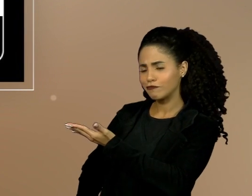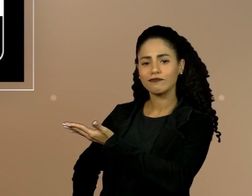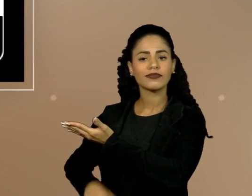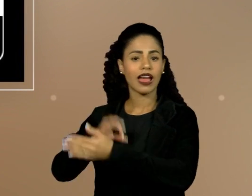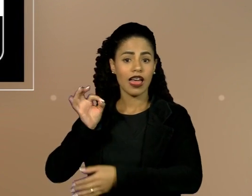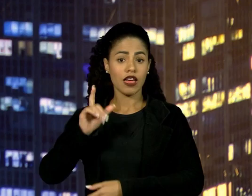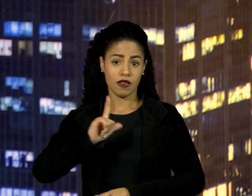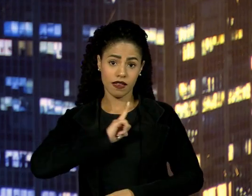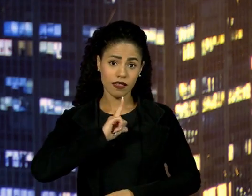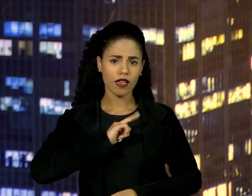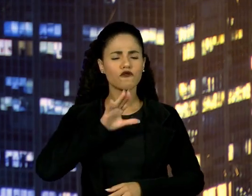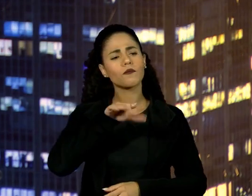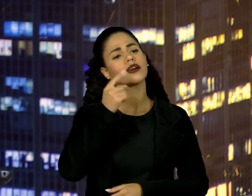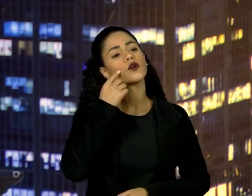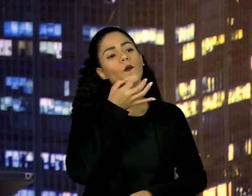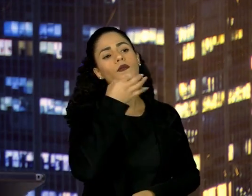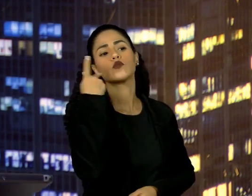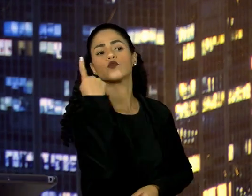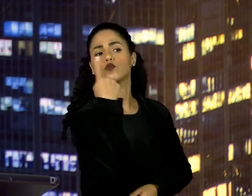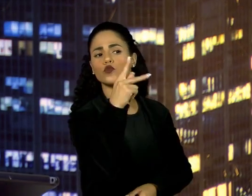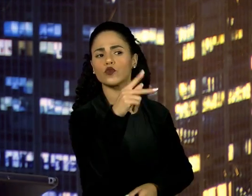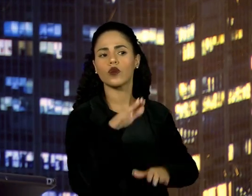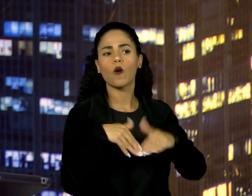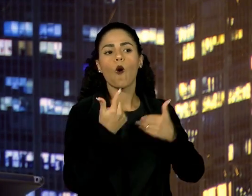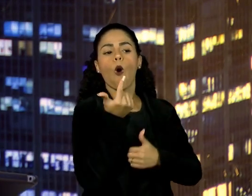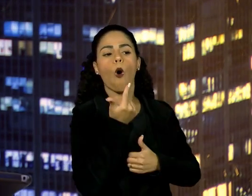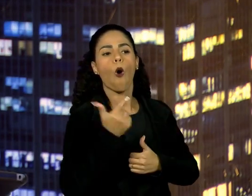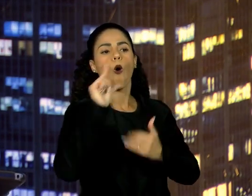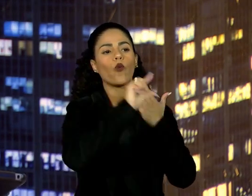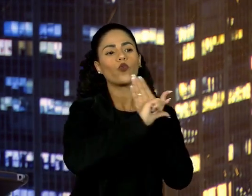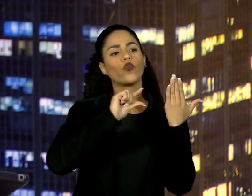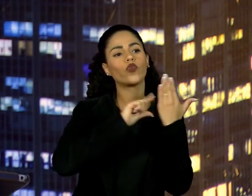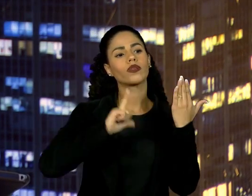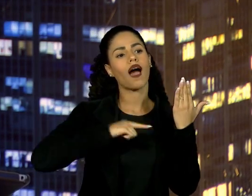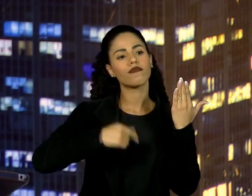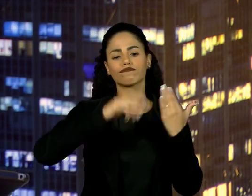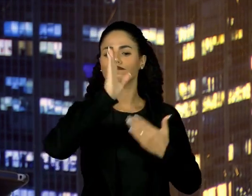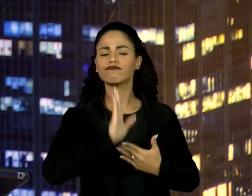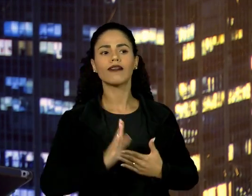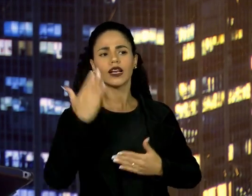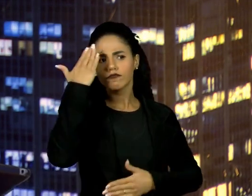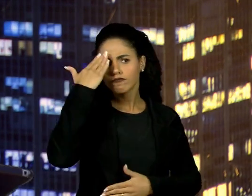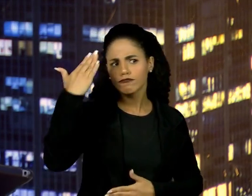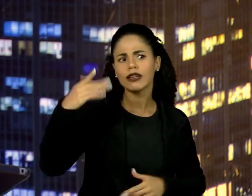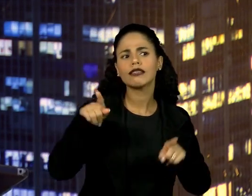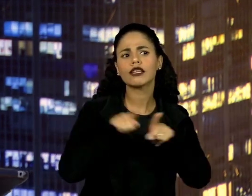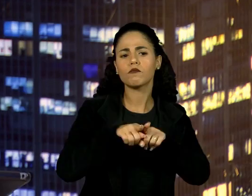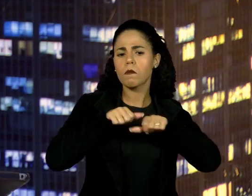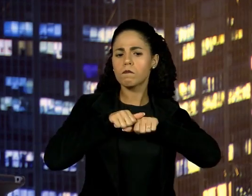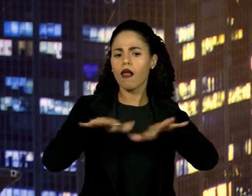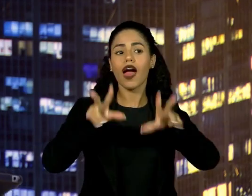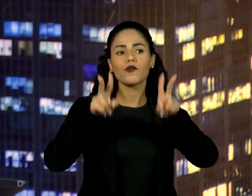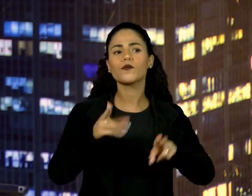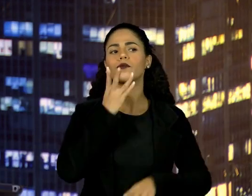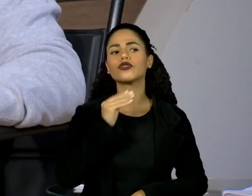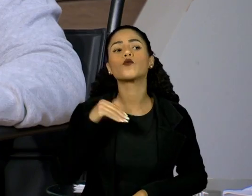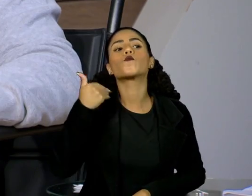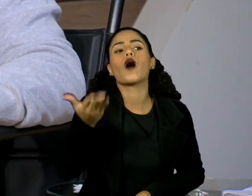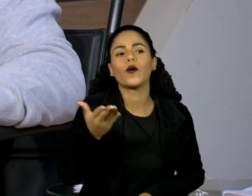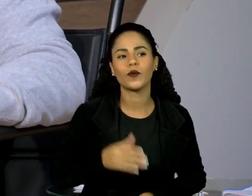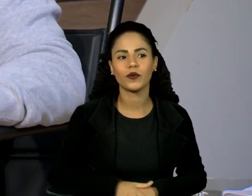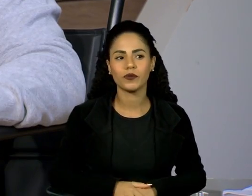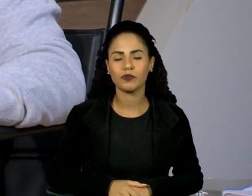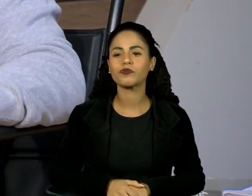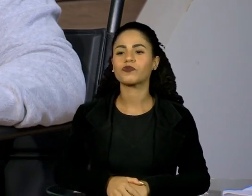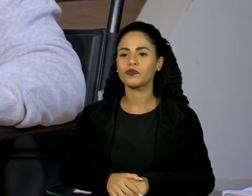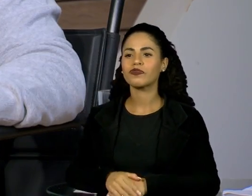Suassuna. Pedro, na sua opinião, qual outro autor brasileiro deveria ter mais reconhecimento, deveria viralizar aí que nem o Machado? Lígia